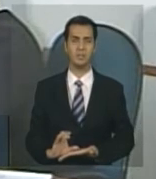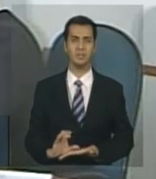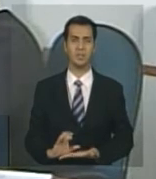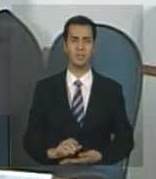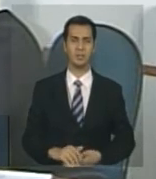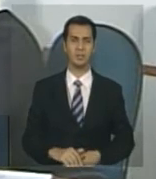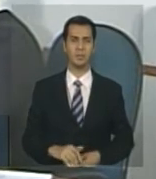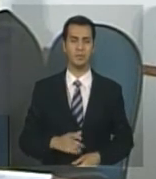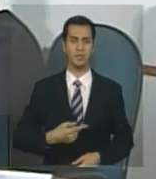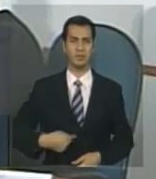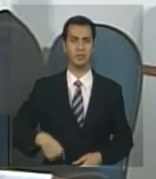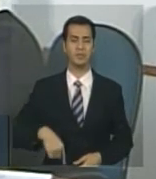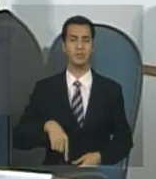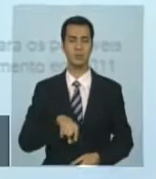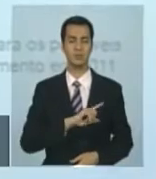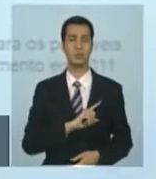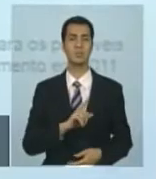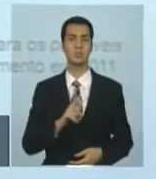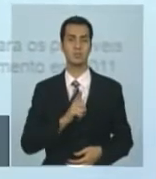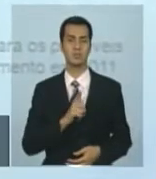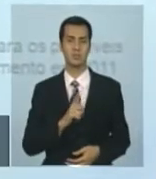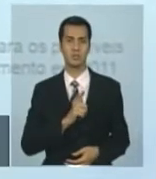prevenção. Nós tivemos,